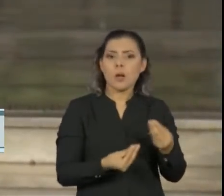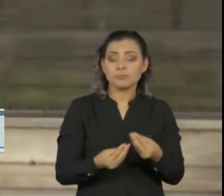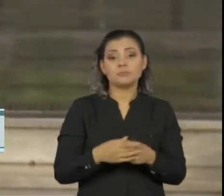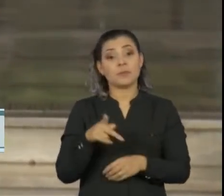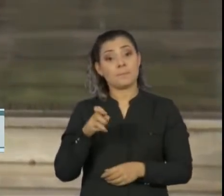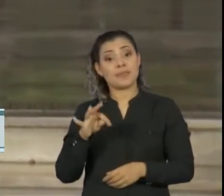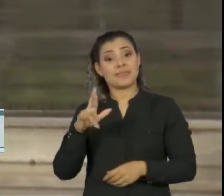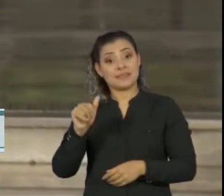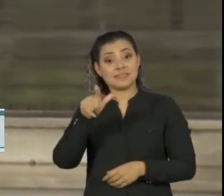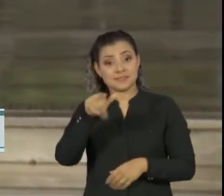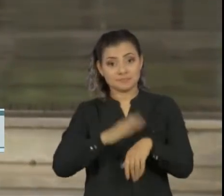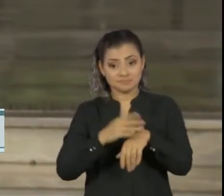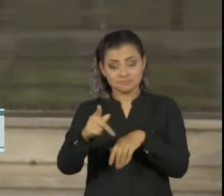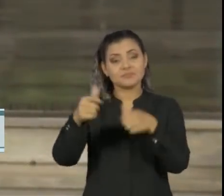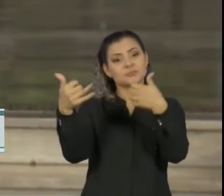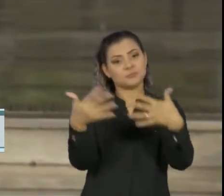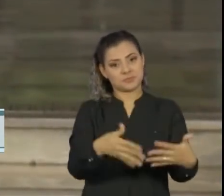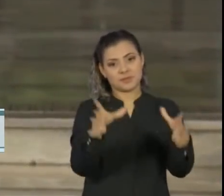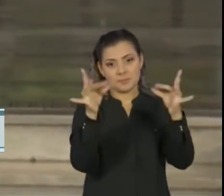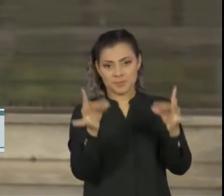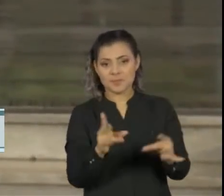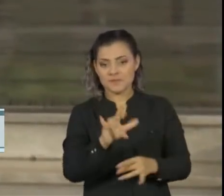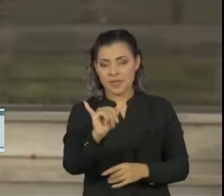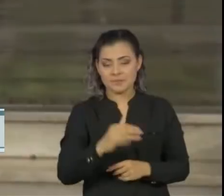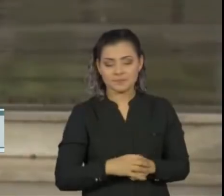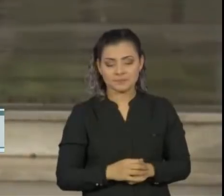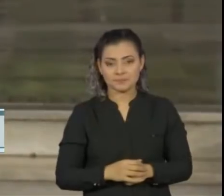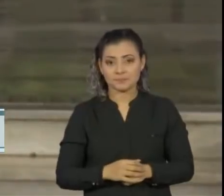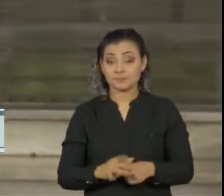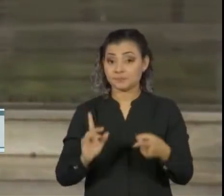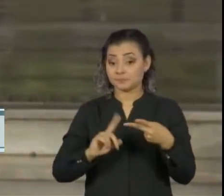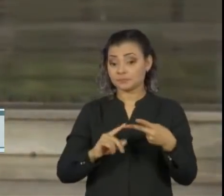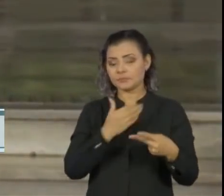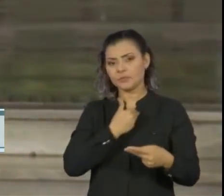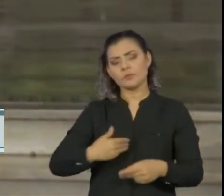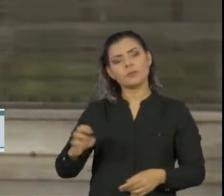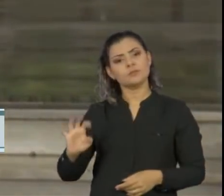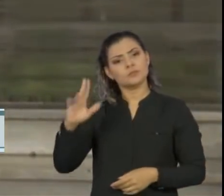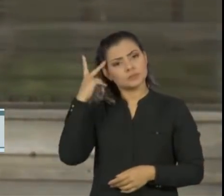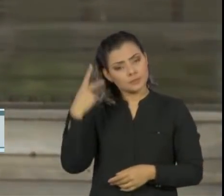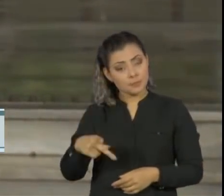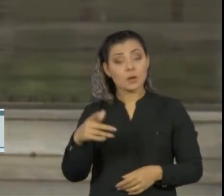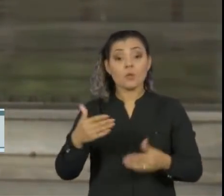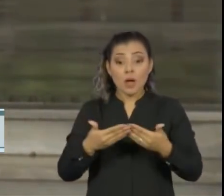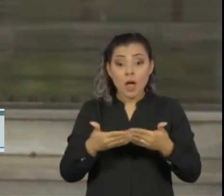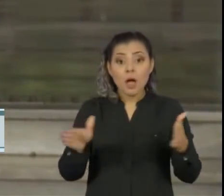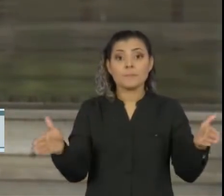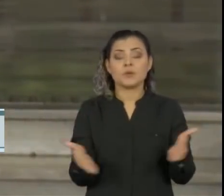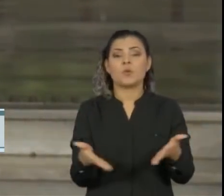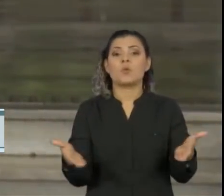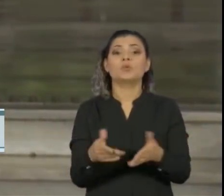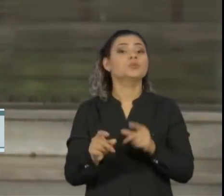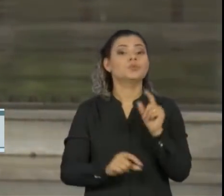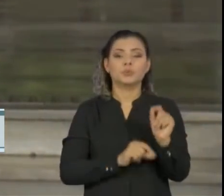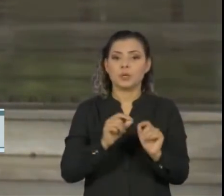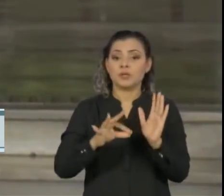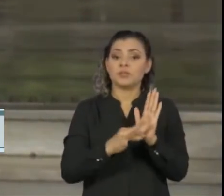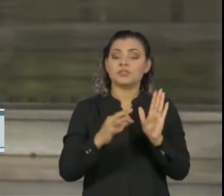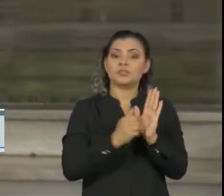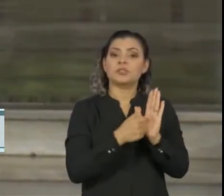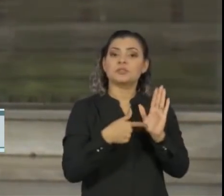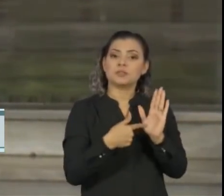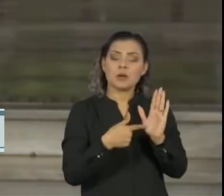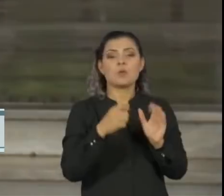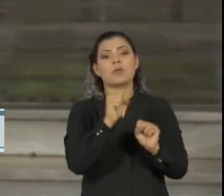Patrícia Ellen, que aqui está, falará a esse respeito. O governo de São Paulo abre, a partir de hoje, as inscrições